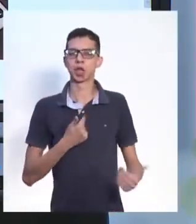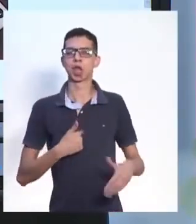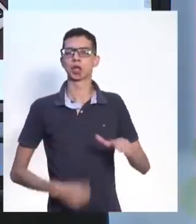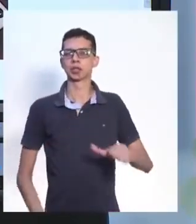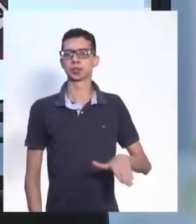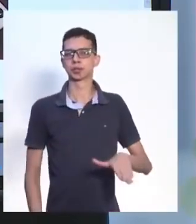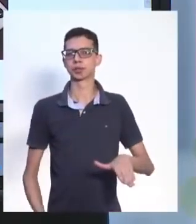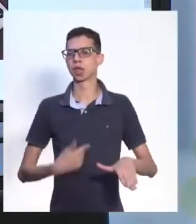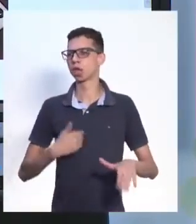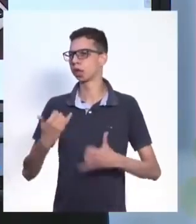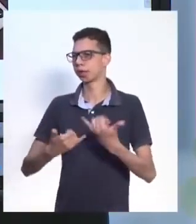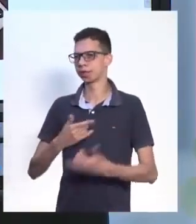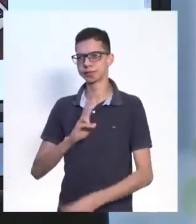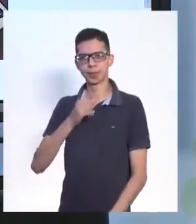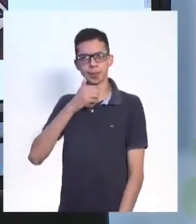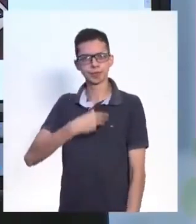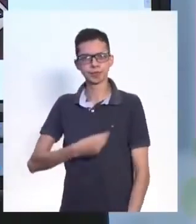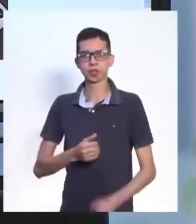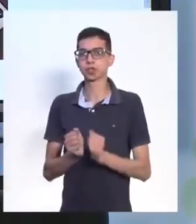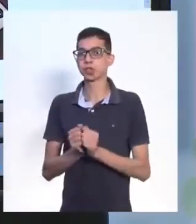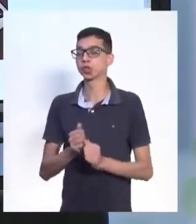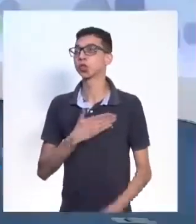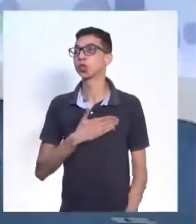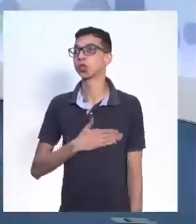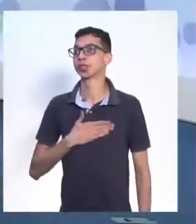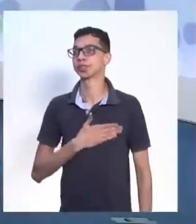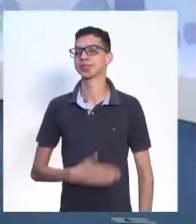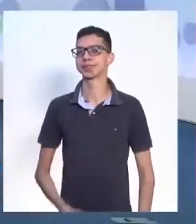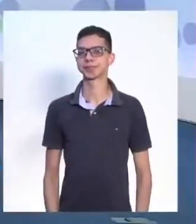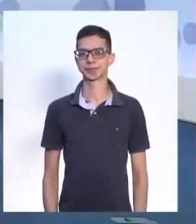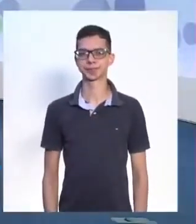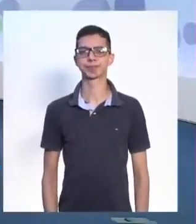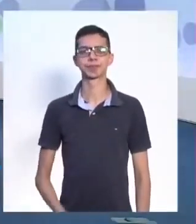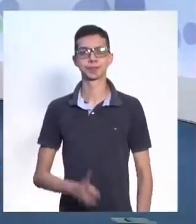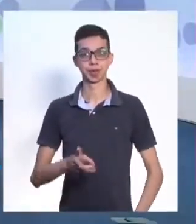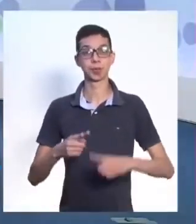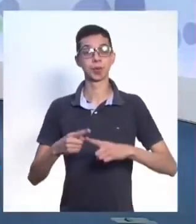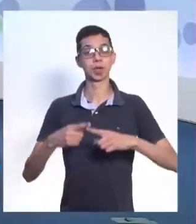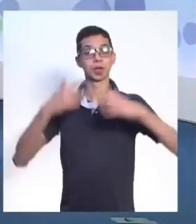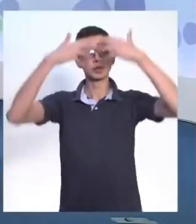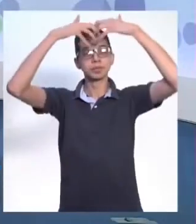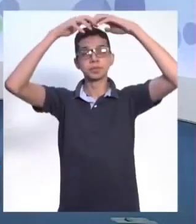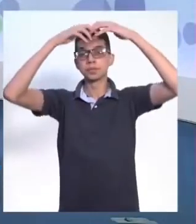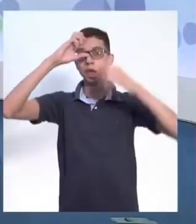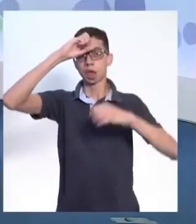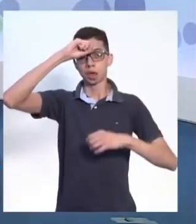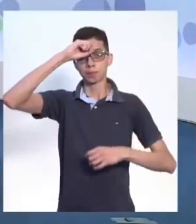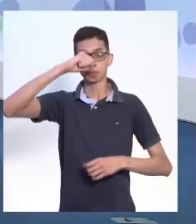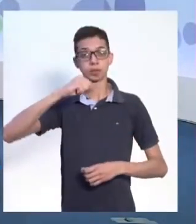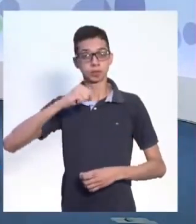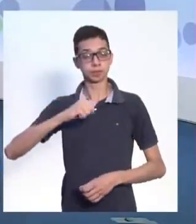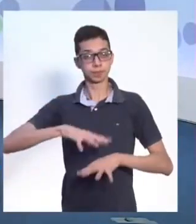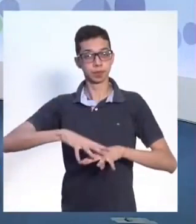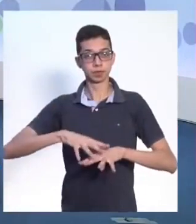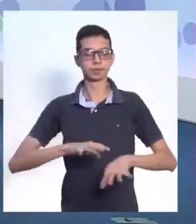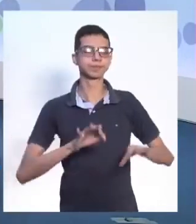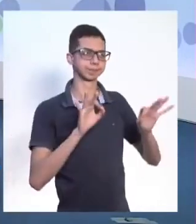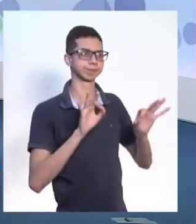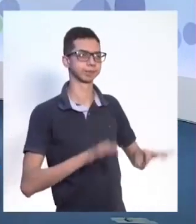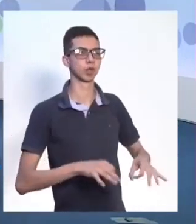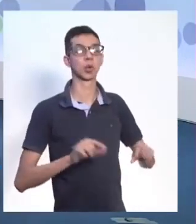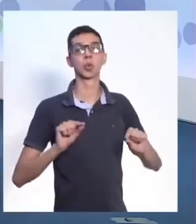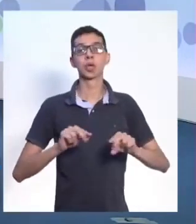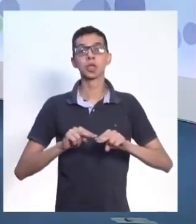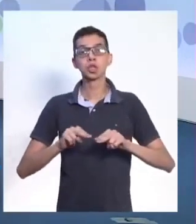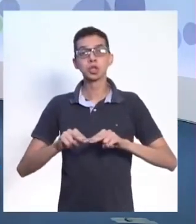com as minhas filhas adoram dominó, é bacana. E induz, estimula o aprendizado matemático certo. também. Bom. O que é o dominó? O dominó